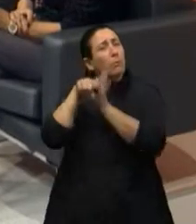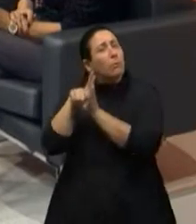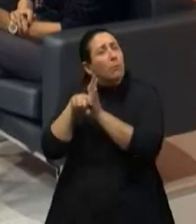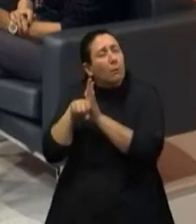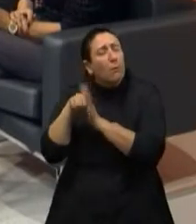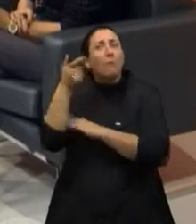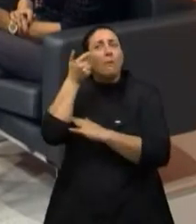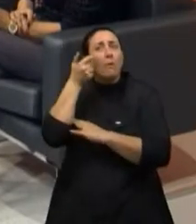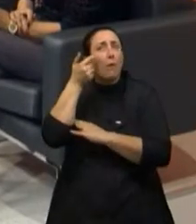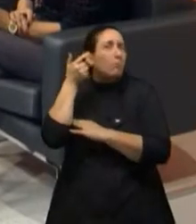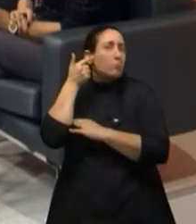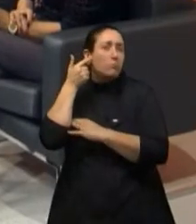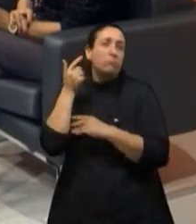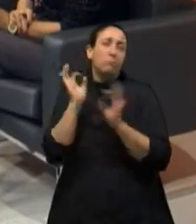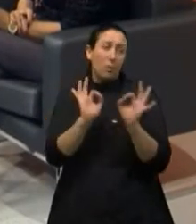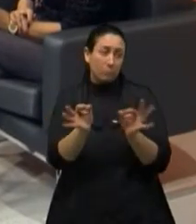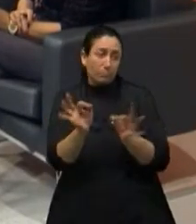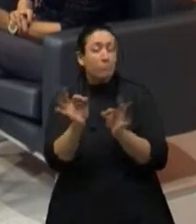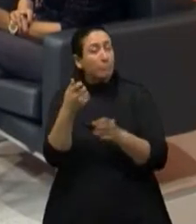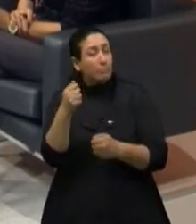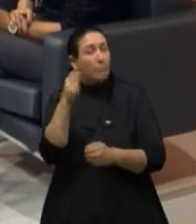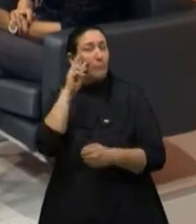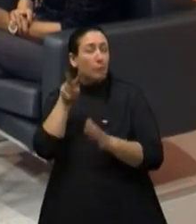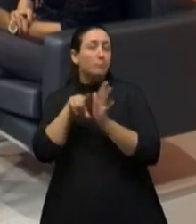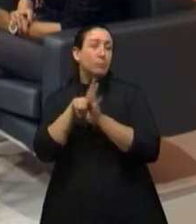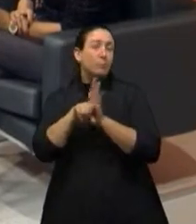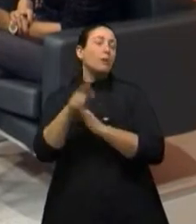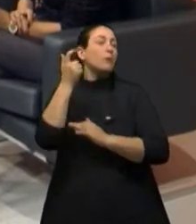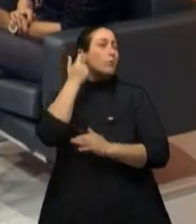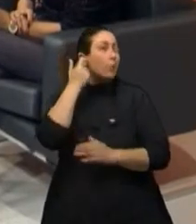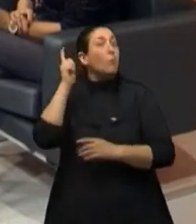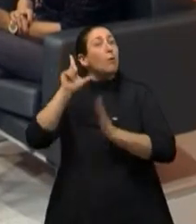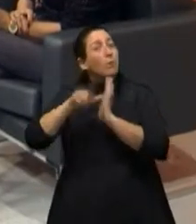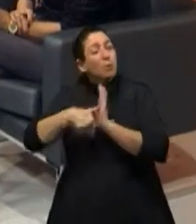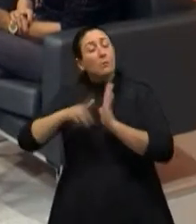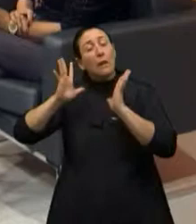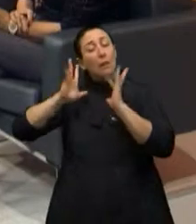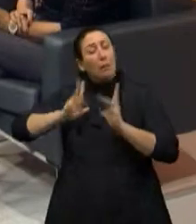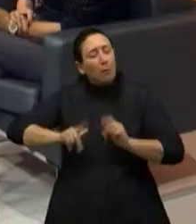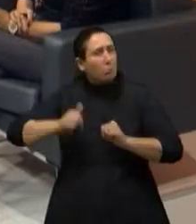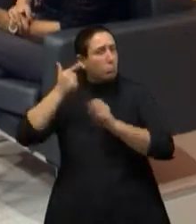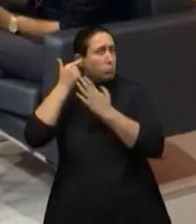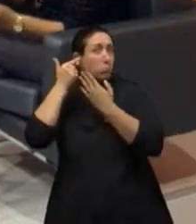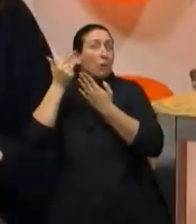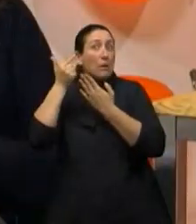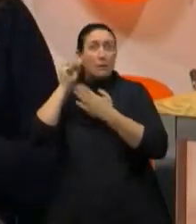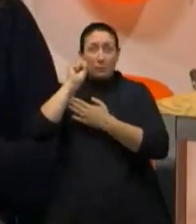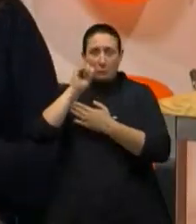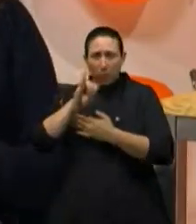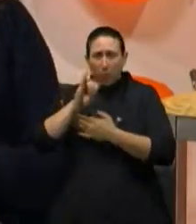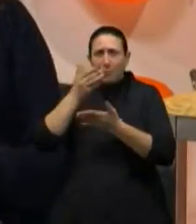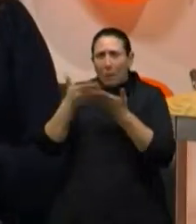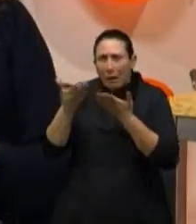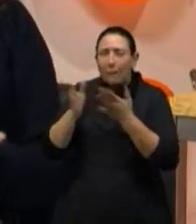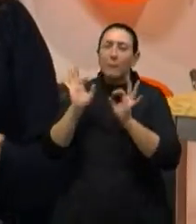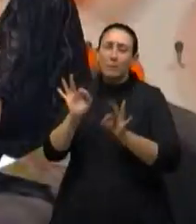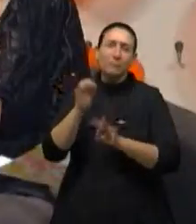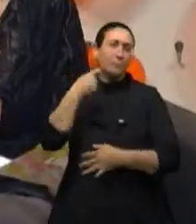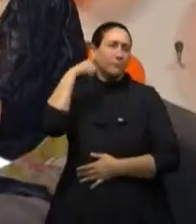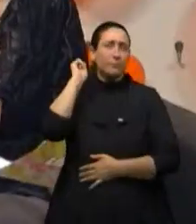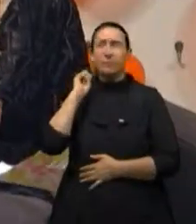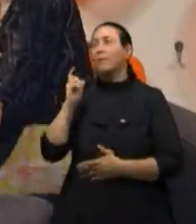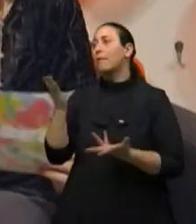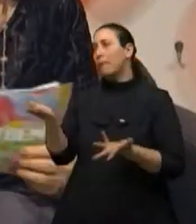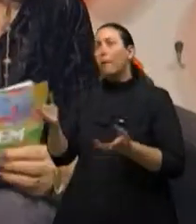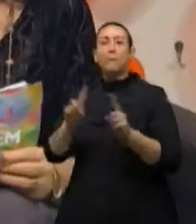auditiva e o tipo de perda auditiva perfeito tá para depois a gente ver qual é o melhor tratamento para ela mas para isso meus amigos minhas